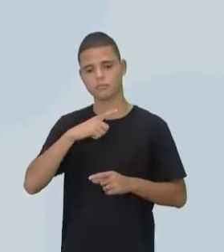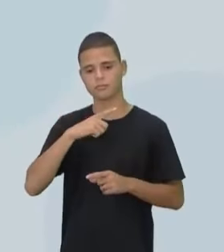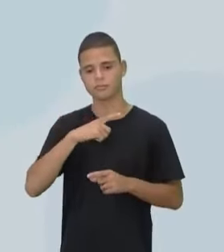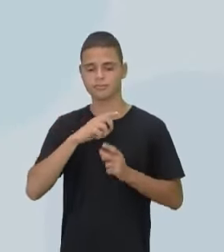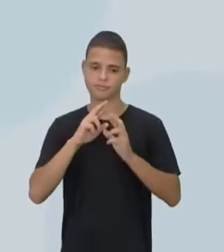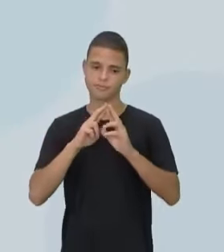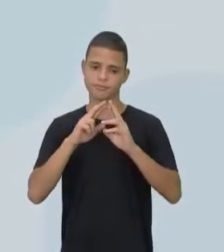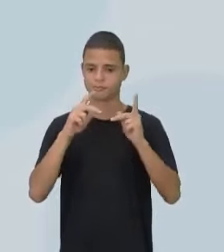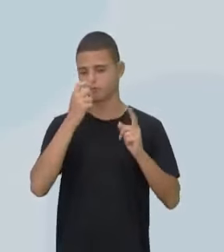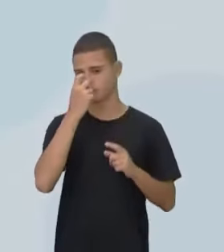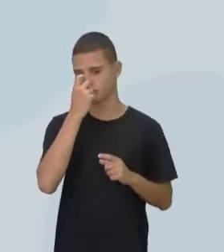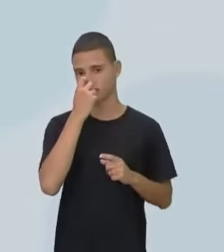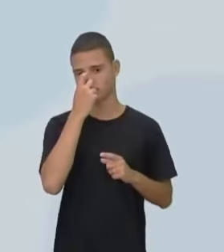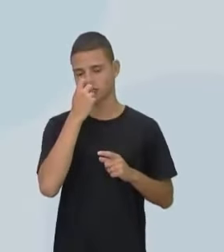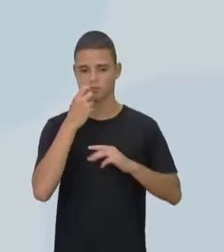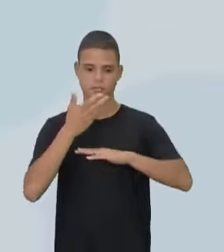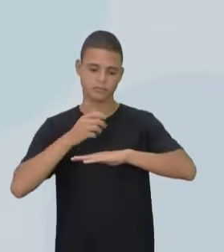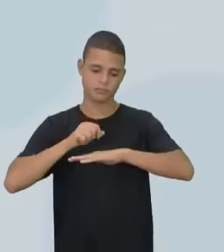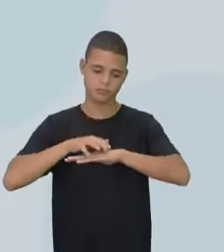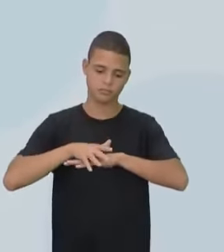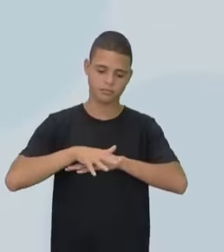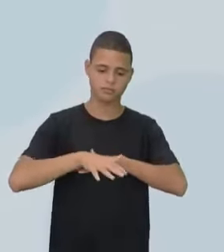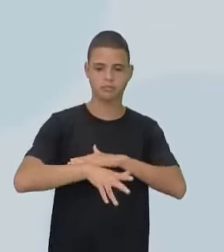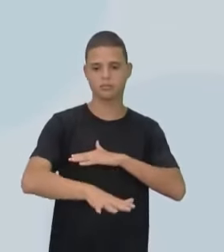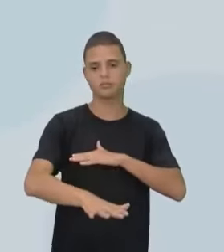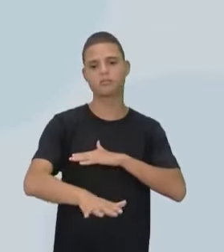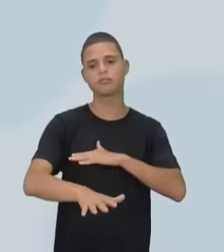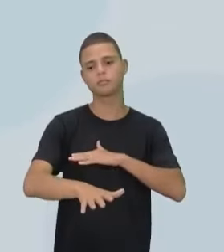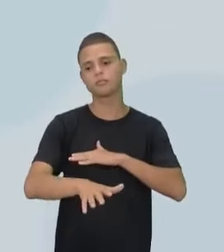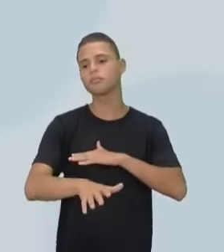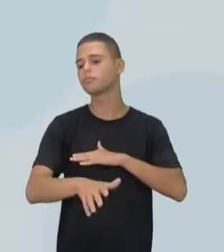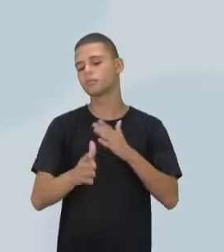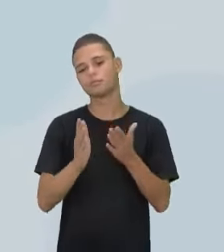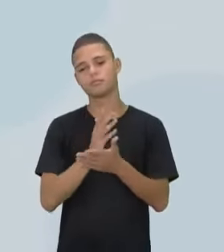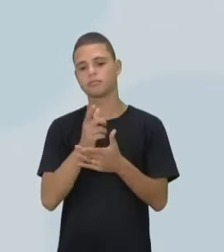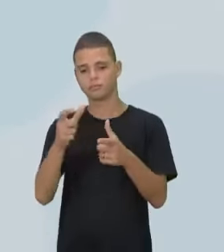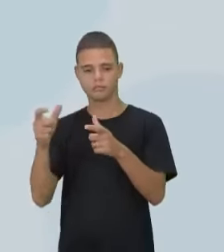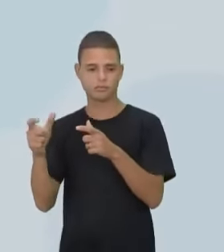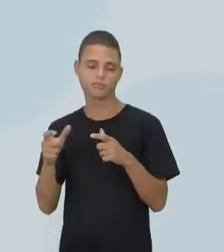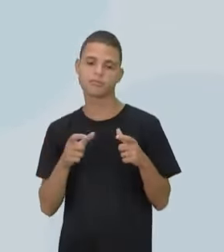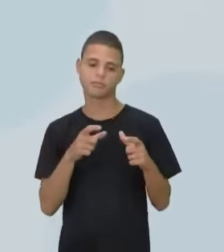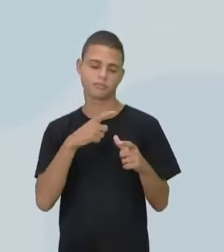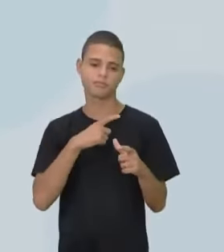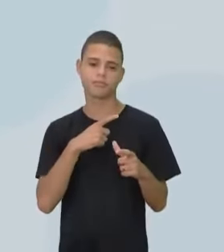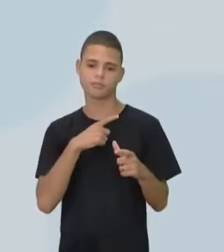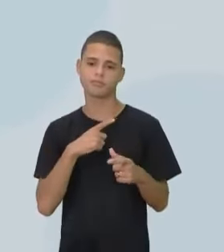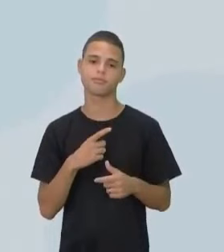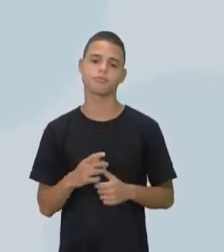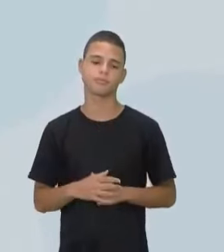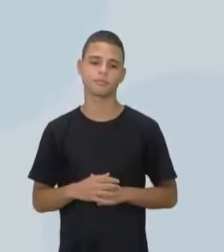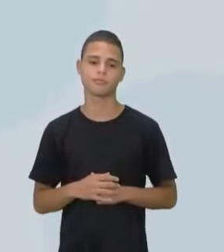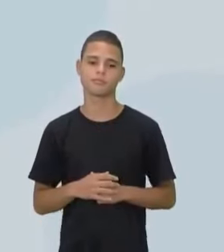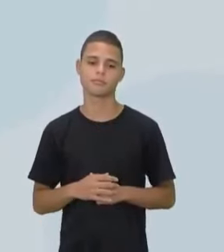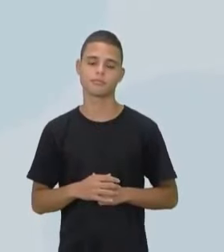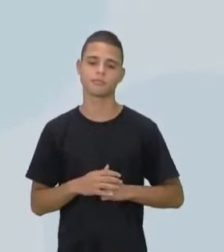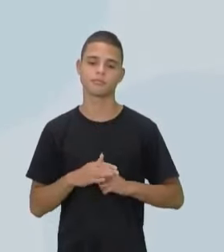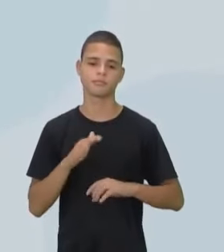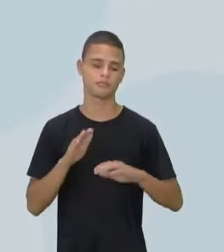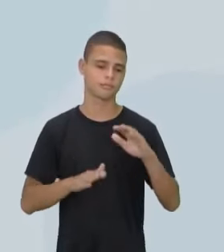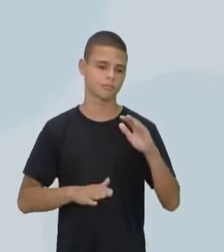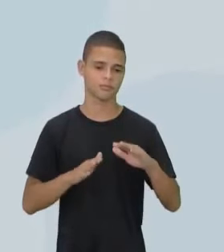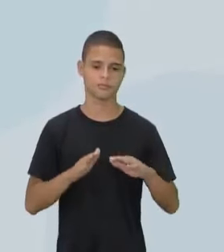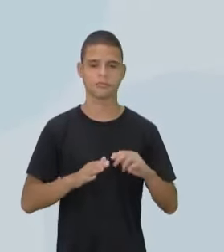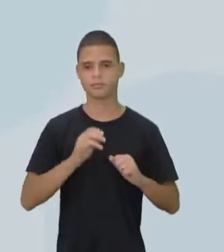é diferente, essa água vai escoar todinha para a rua e da rua ela tem que ir para algum lugar, né, com assoreamento. Então, às vezes,